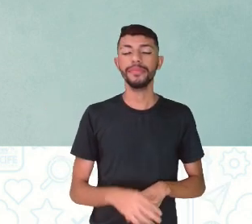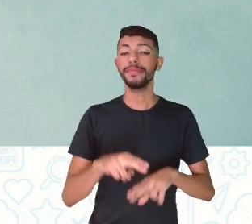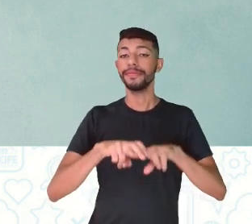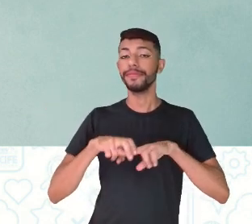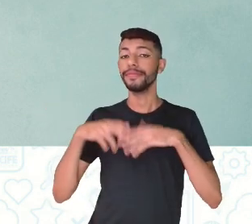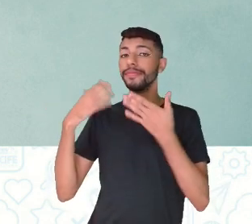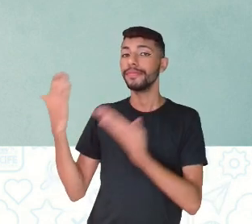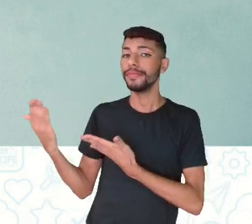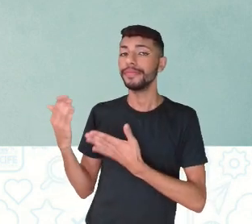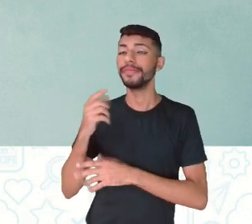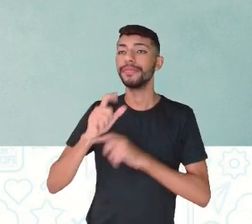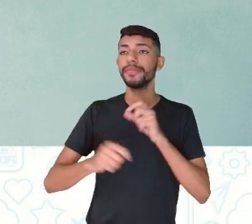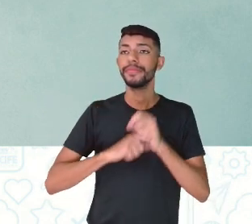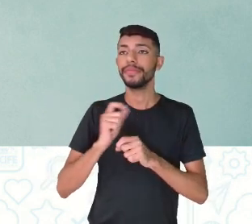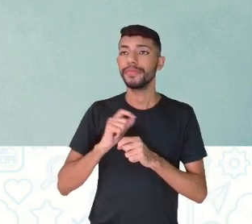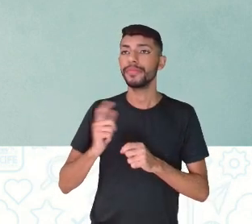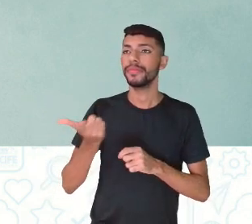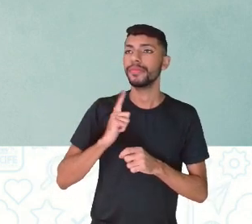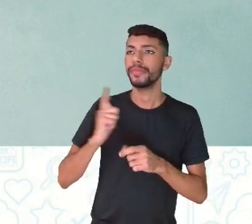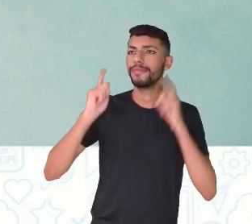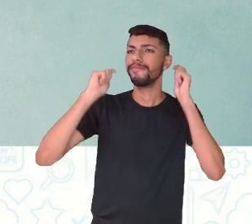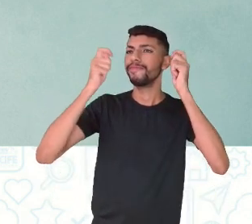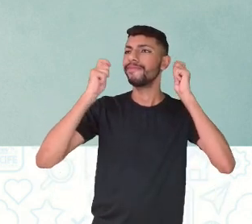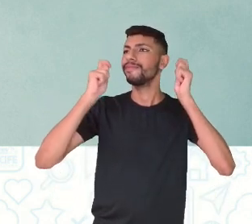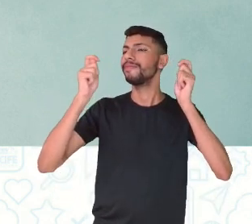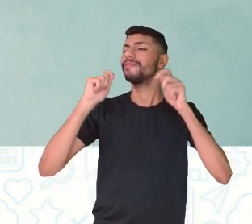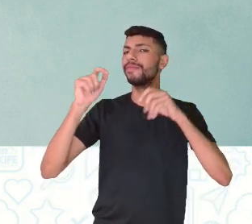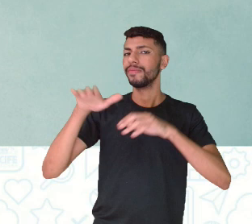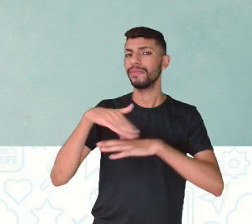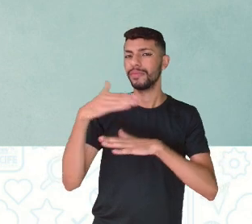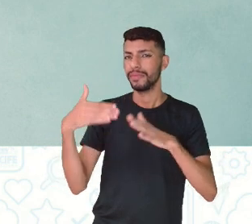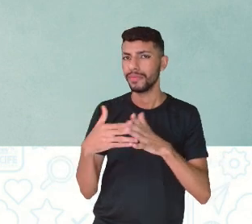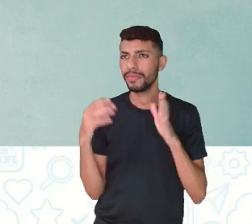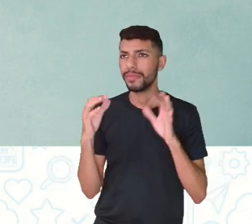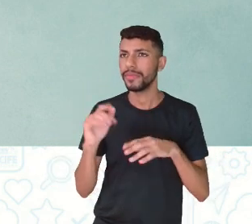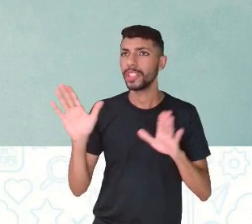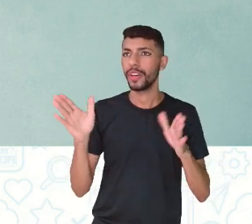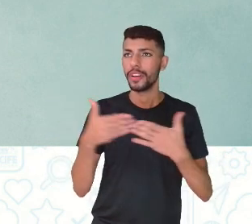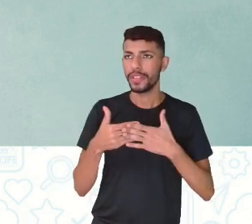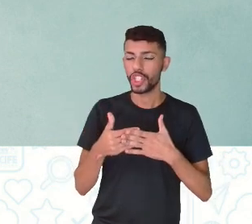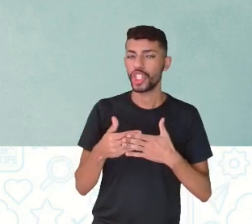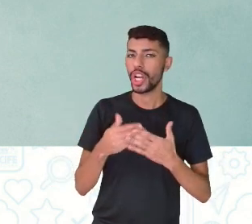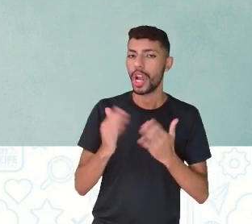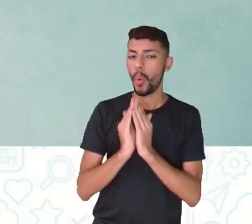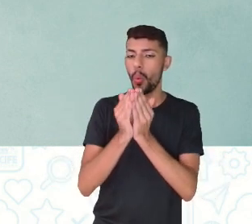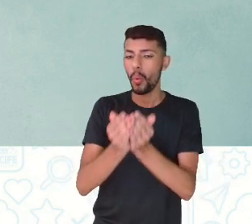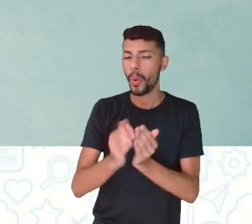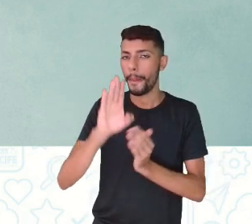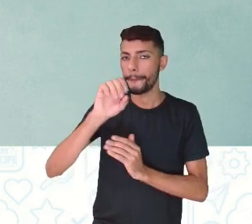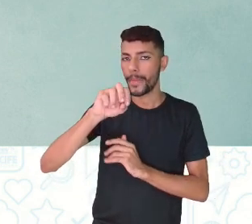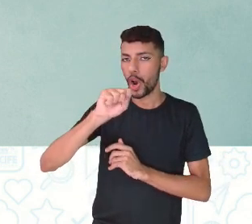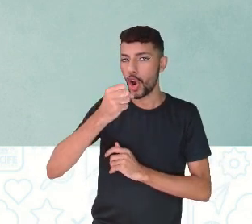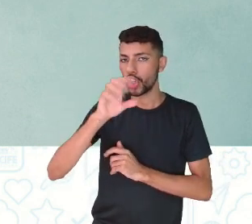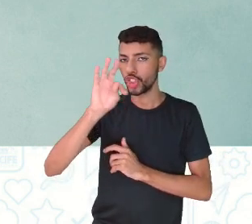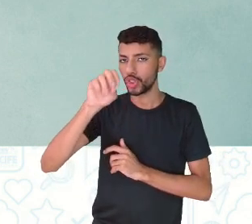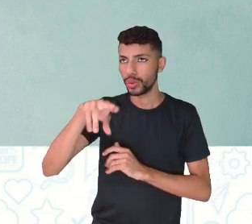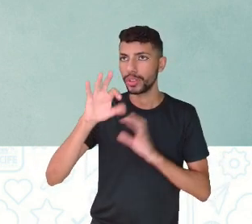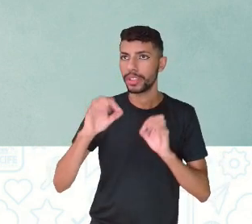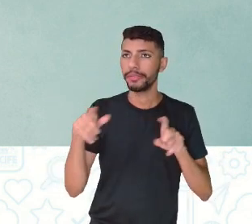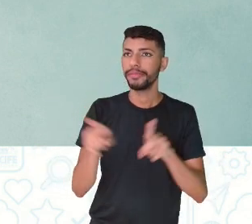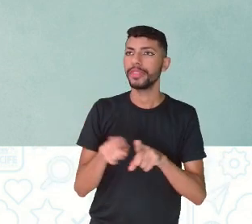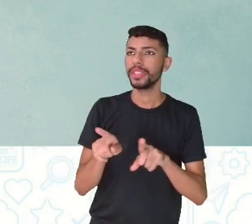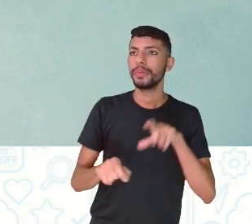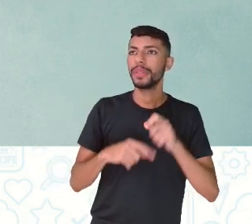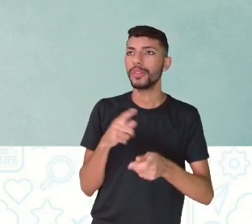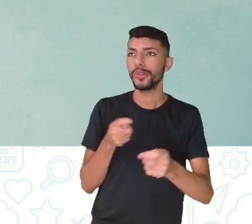aí. Né, depois desse protesto, o fechamento do porto de Boston, né, o aumento do controle sobre o